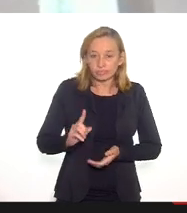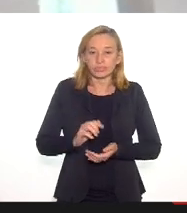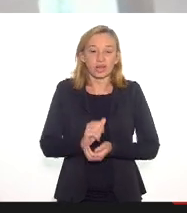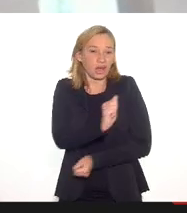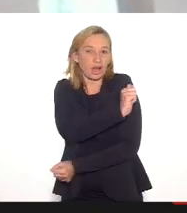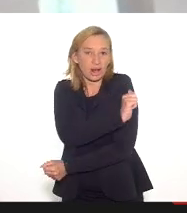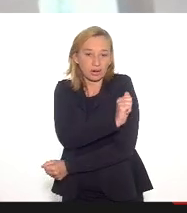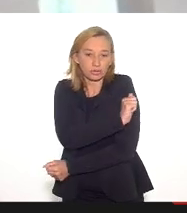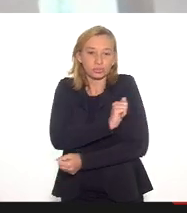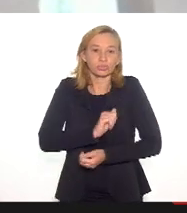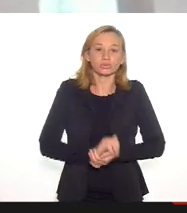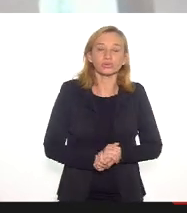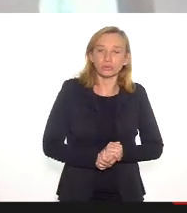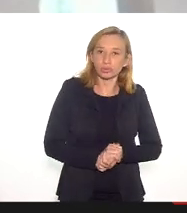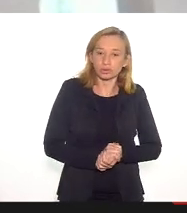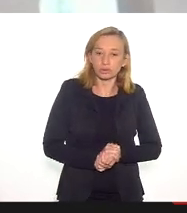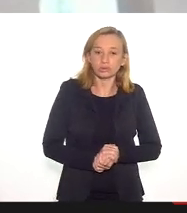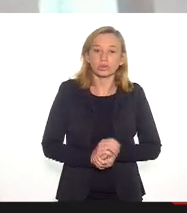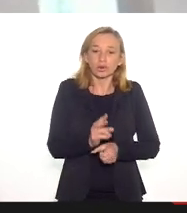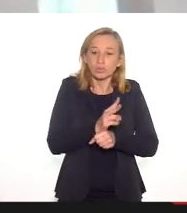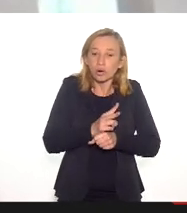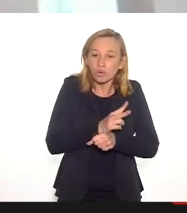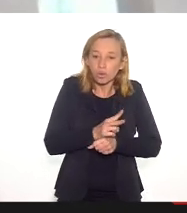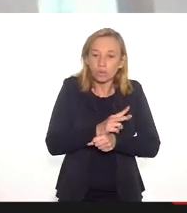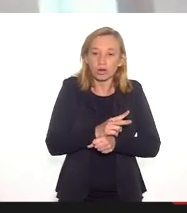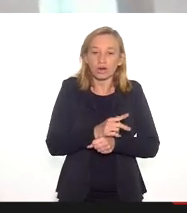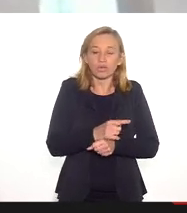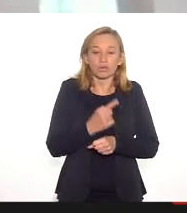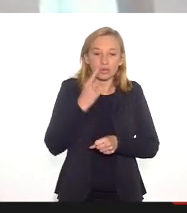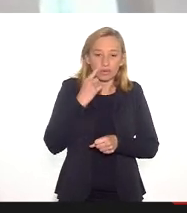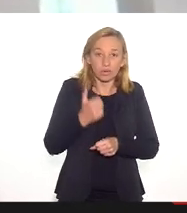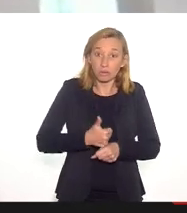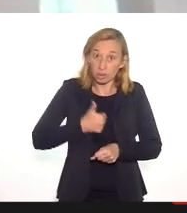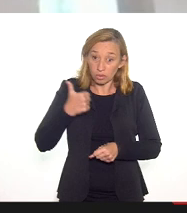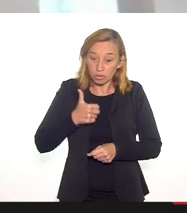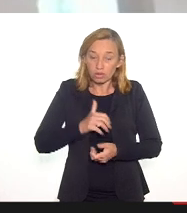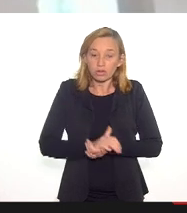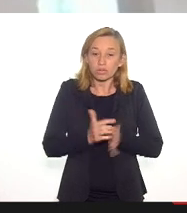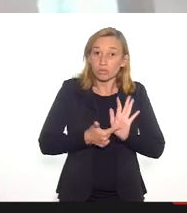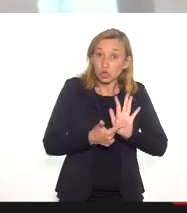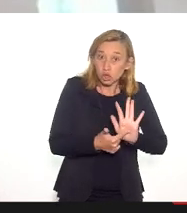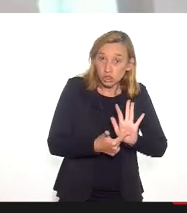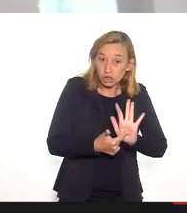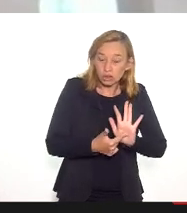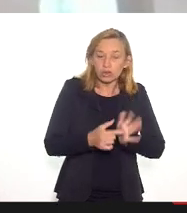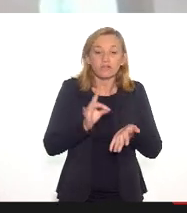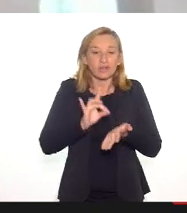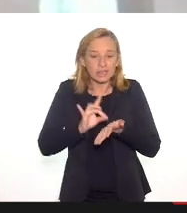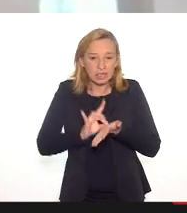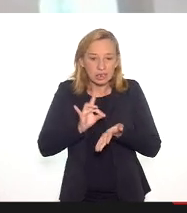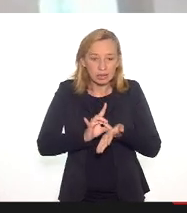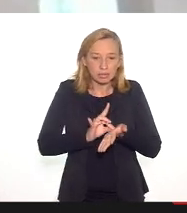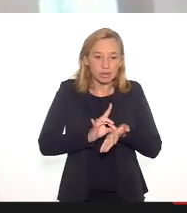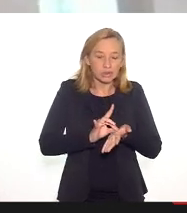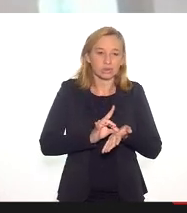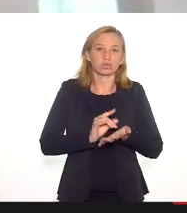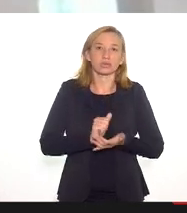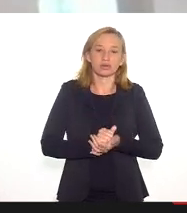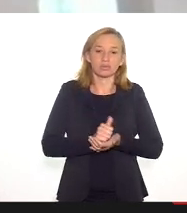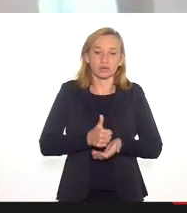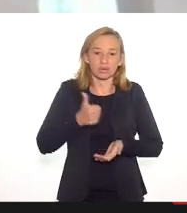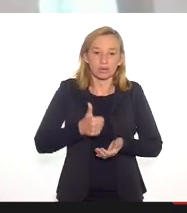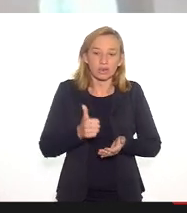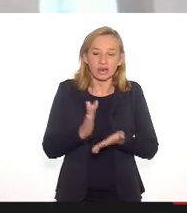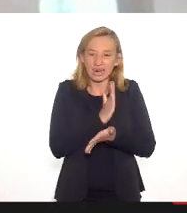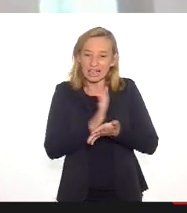alunos, grêmios. A gente procurou virar essa chave assim que entrou e demonstrar que aqui realmente a porta é escancarada. Muitas das vezes,